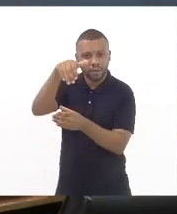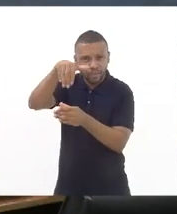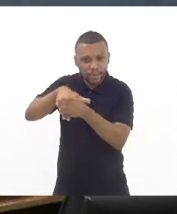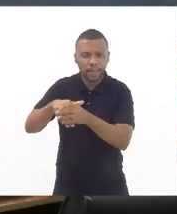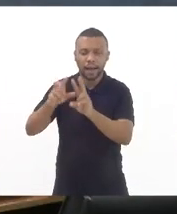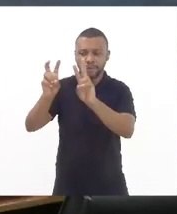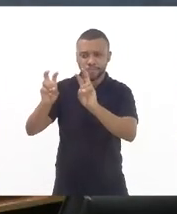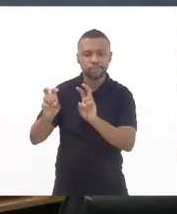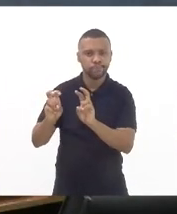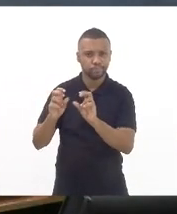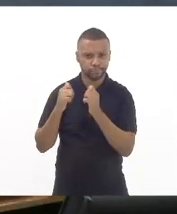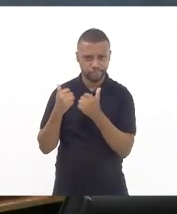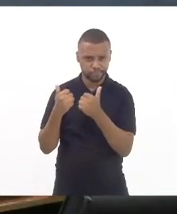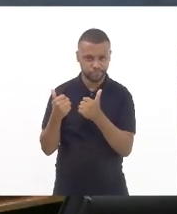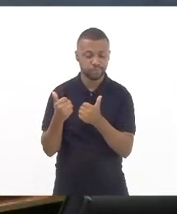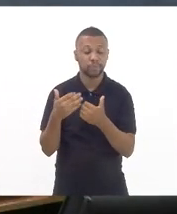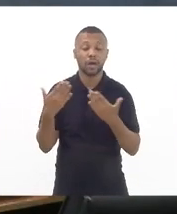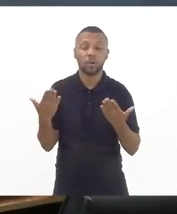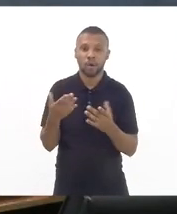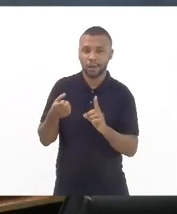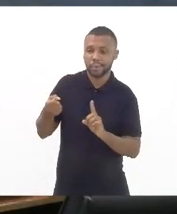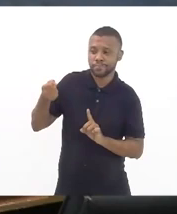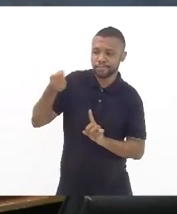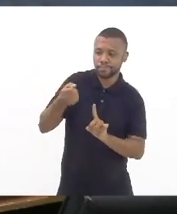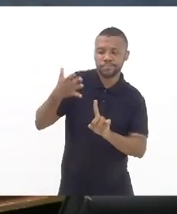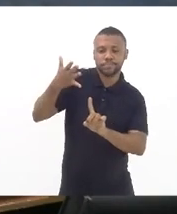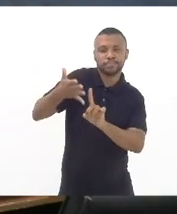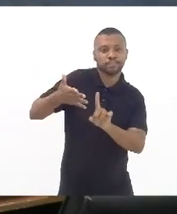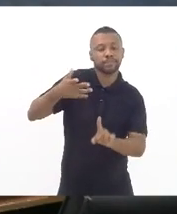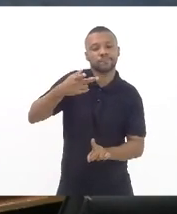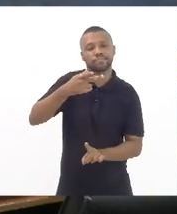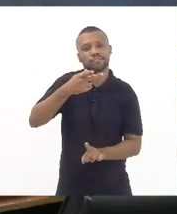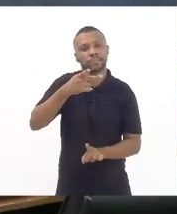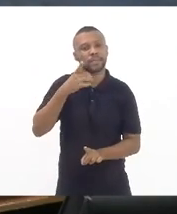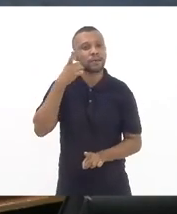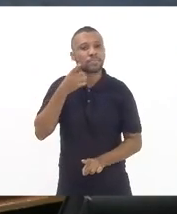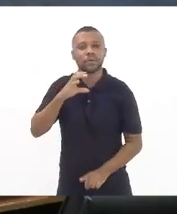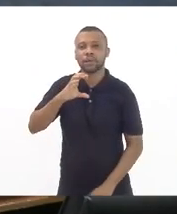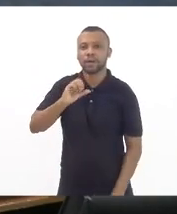Ok, deputado Carlos Augusto. Presidente, boa tarde a todos.